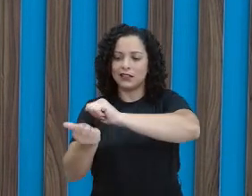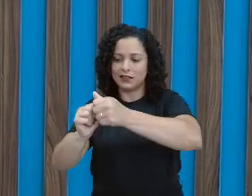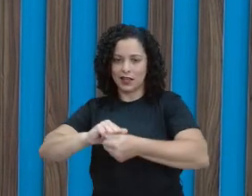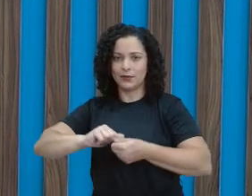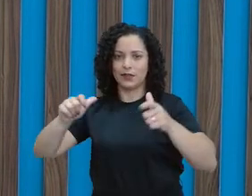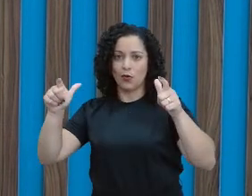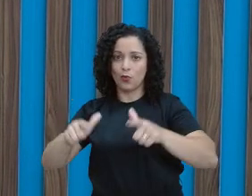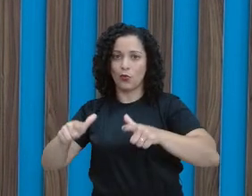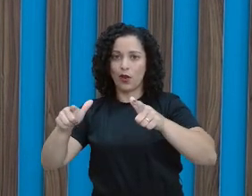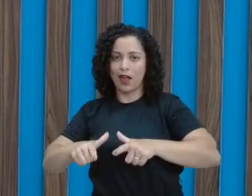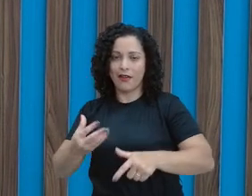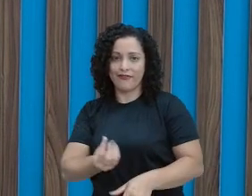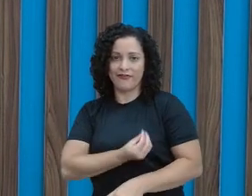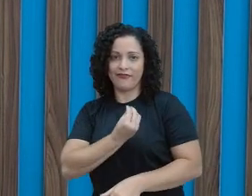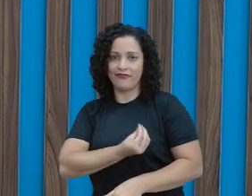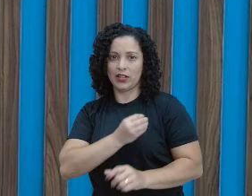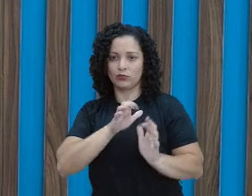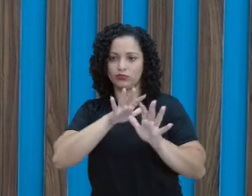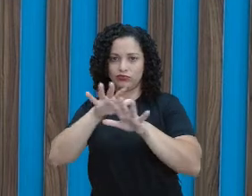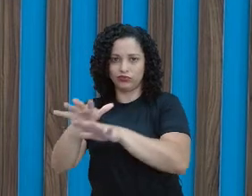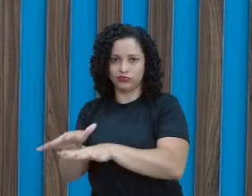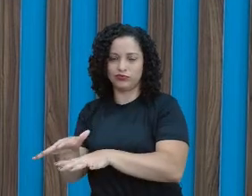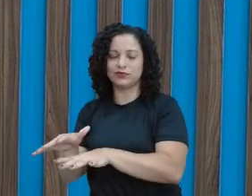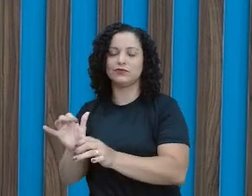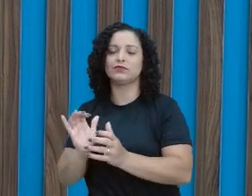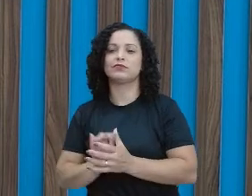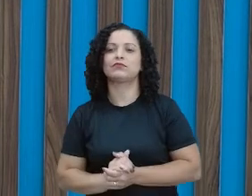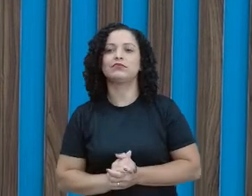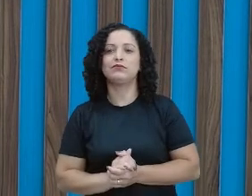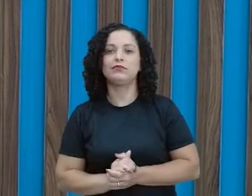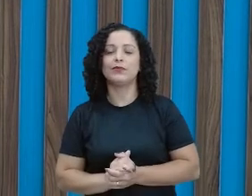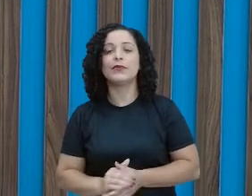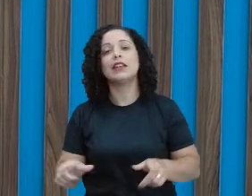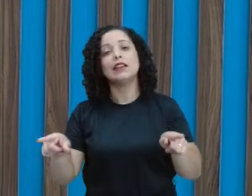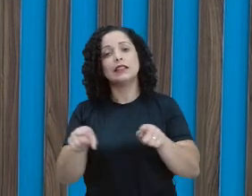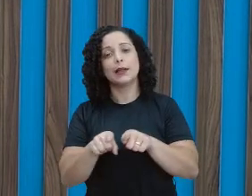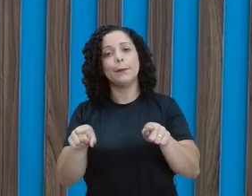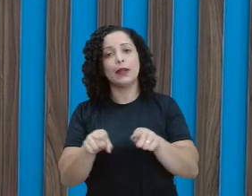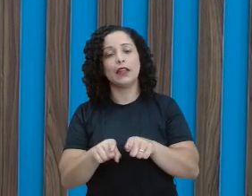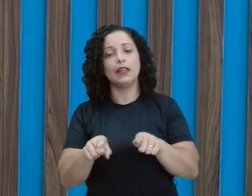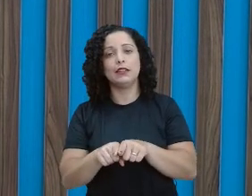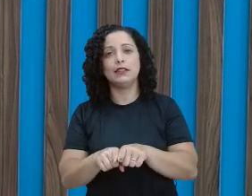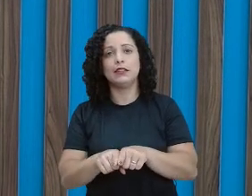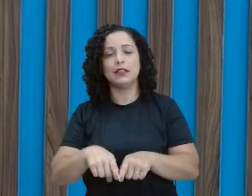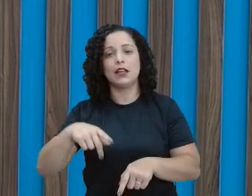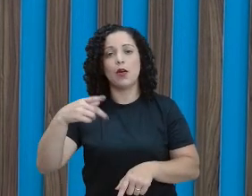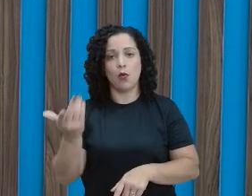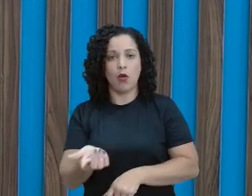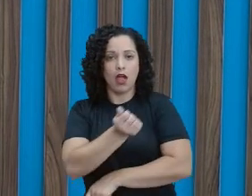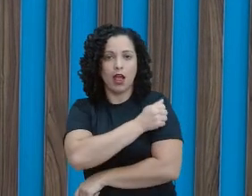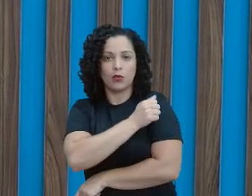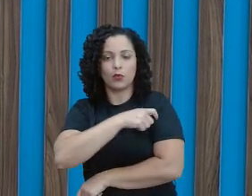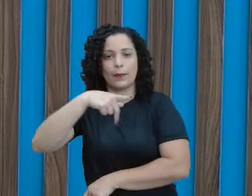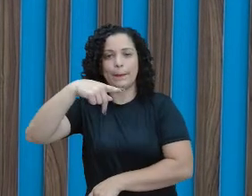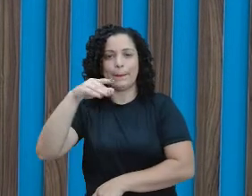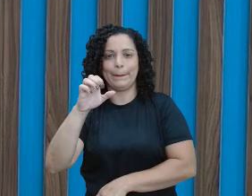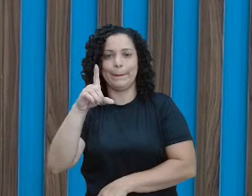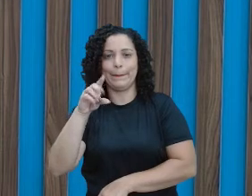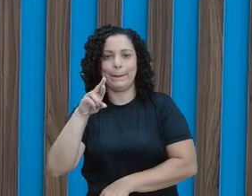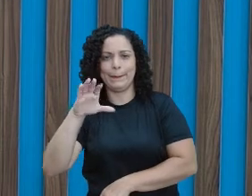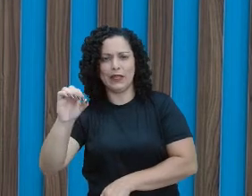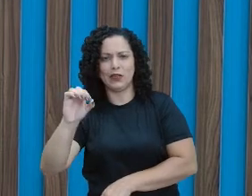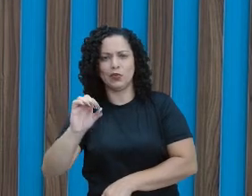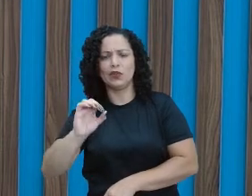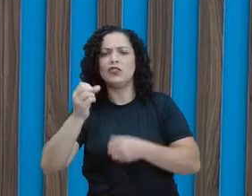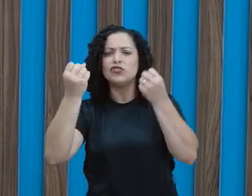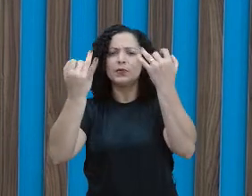em que eles estão vivendo de acordo com as pesquisas deles. Lembrando também, professora, que Pedro está aqui comigo, ele não diz qual é a escola, ele diz não